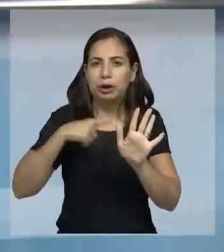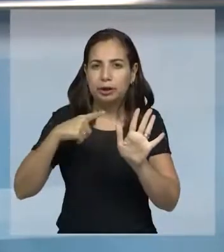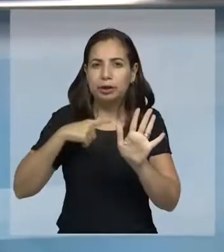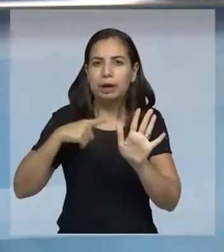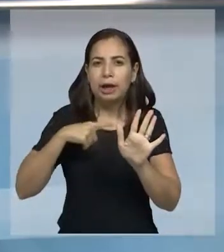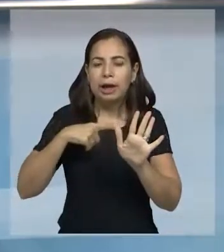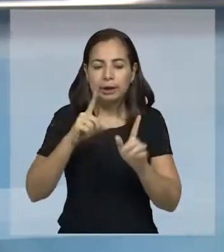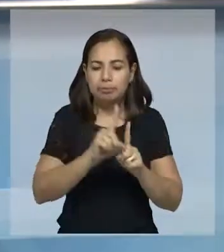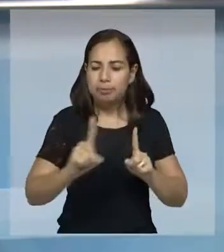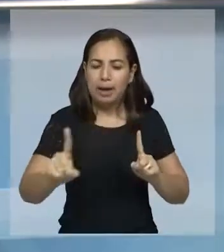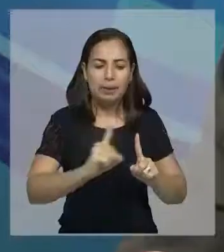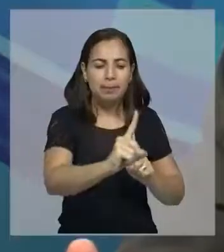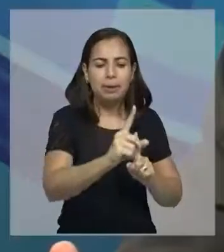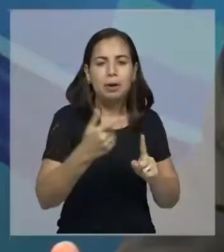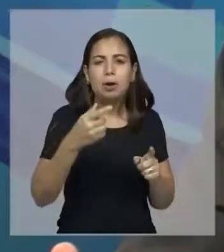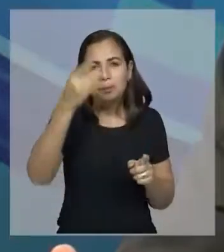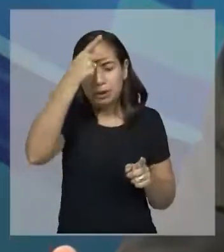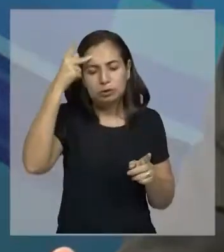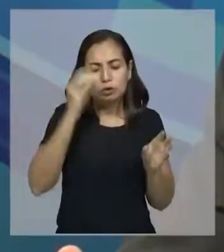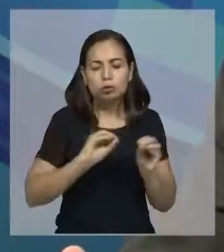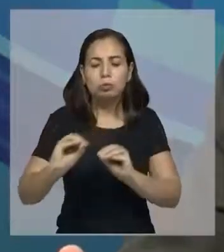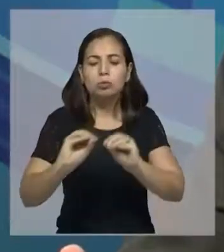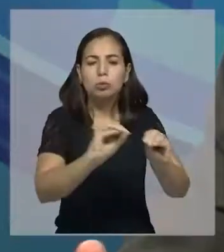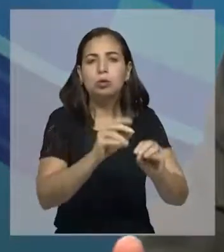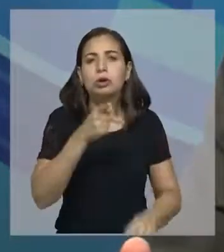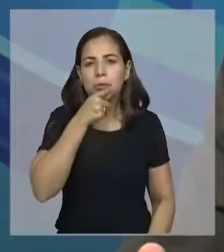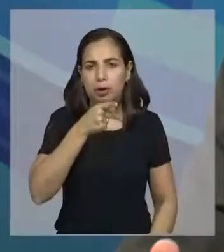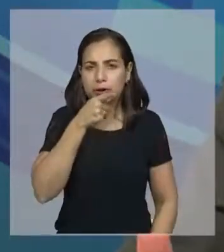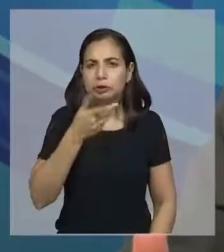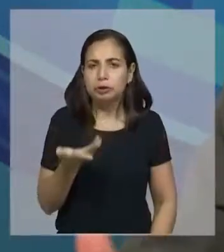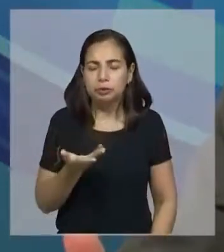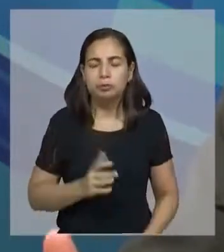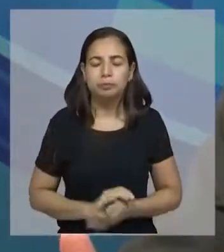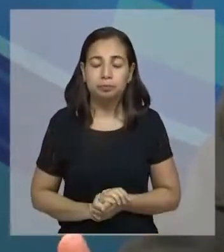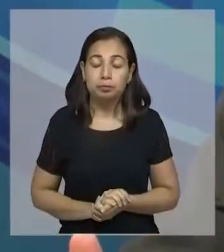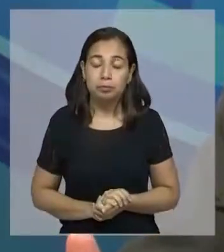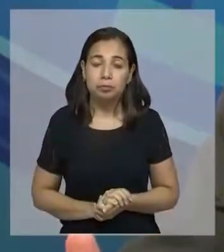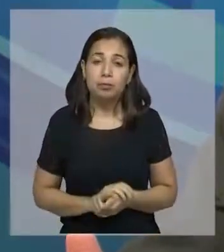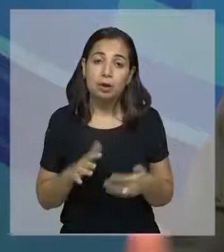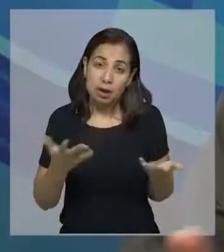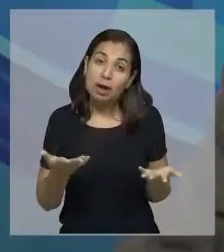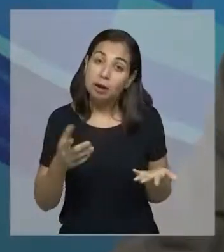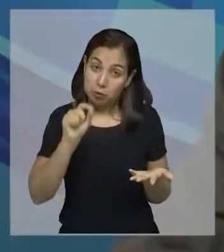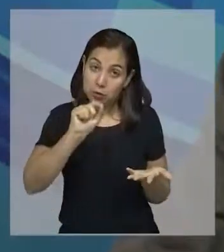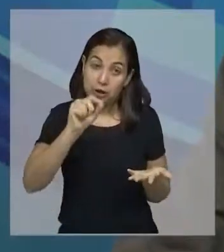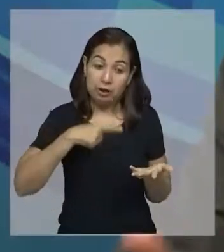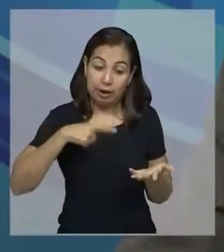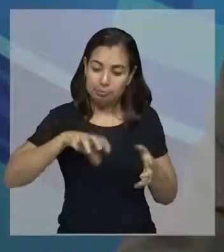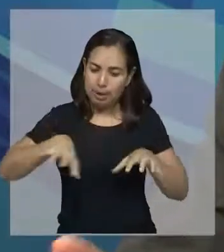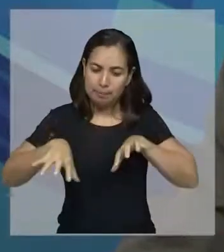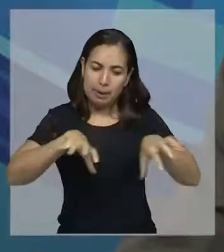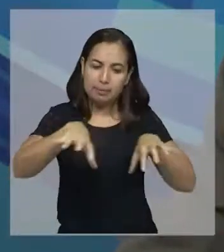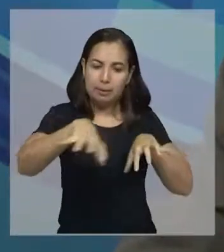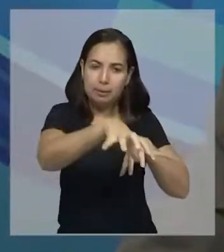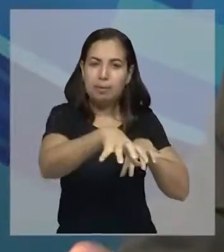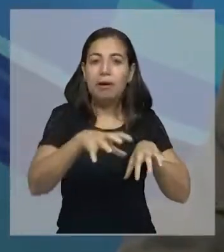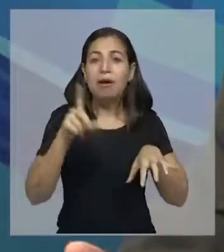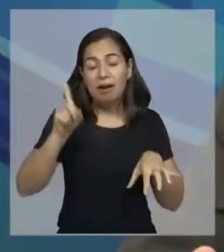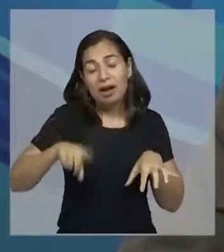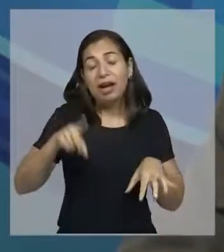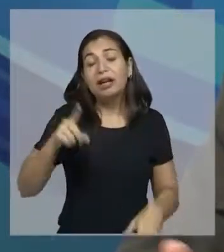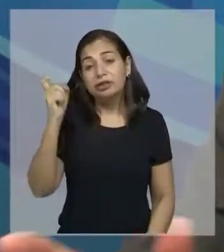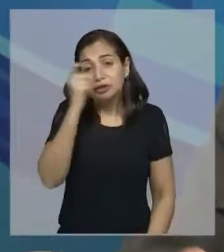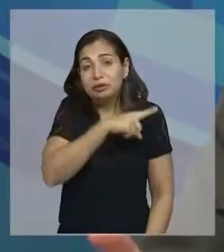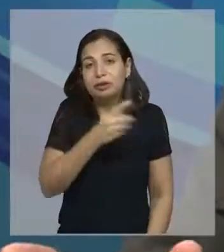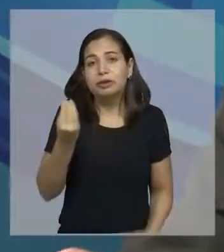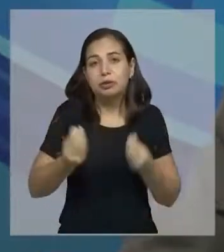número significativo para os pequenos. E a fragmentação do parlamento significa dificuldade para governar. né? E nós temos uma Constituição